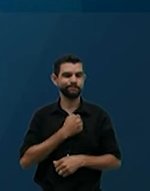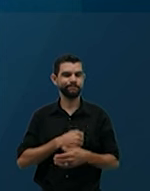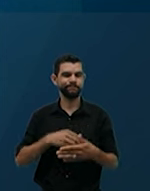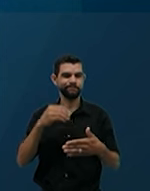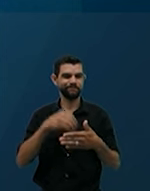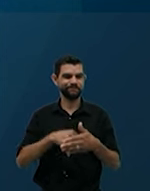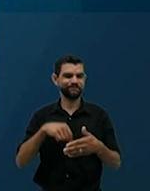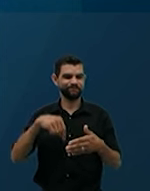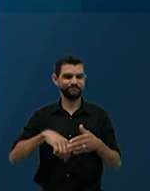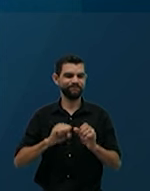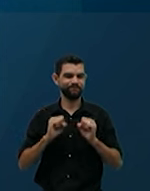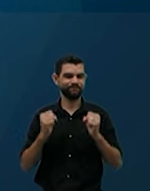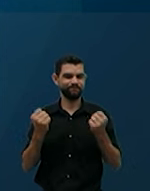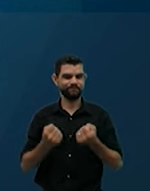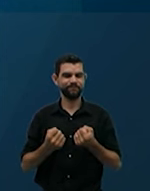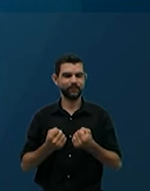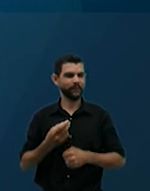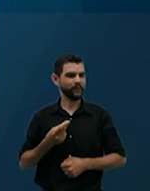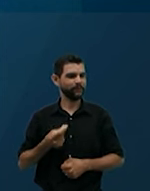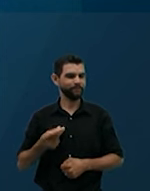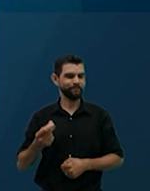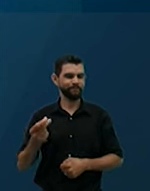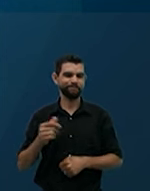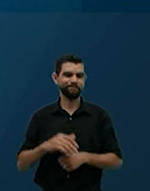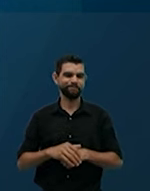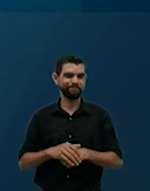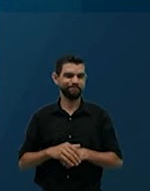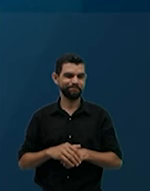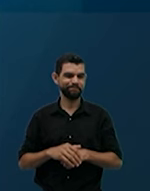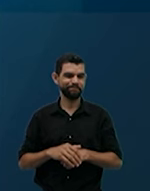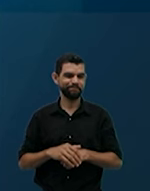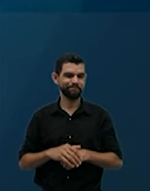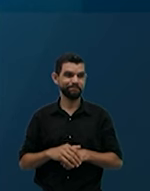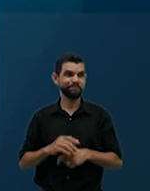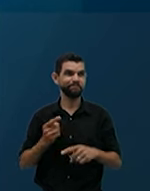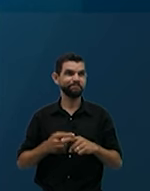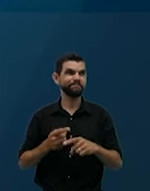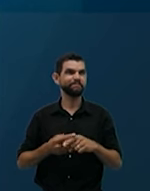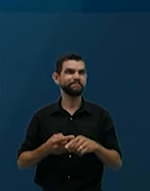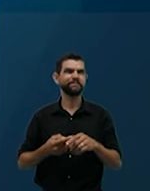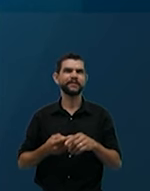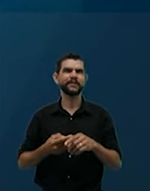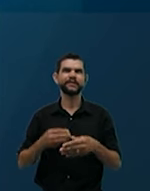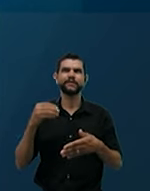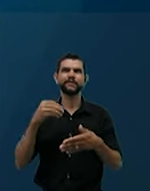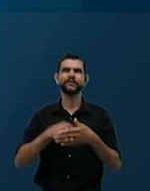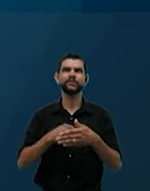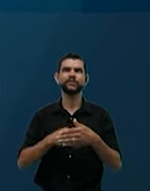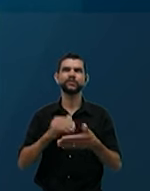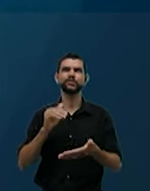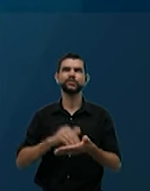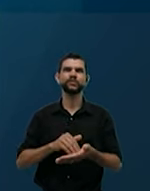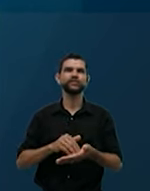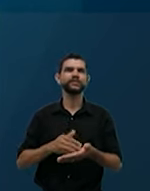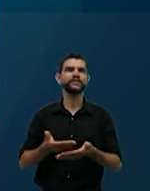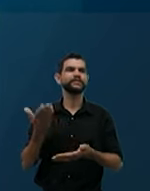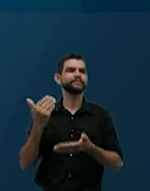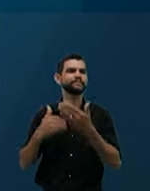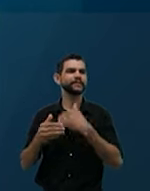tempo. Acho que é o primeiro desempate agora, desde fevereiro que eu não voto aqui na sessão.